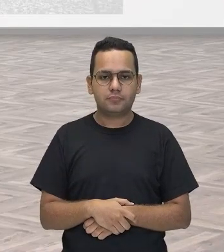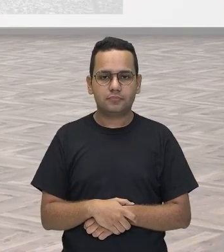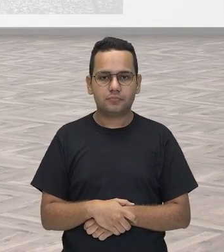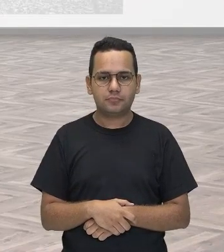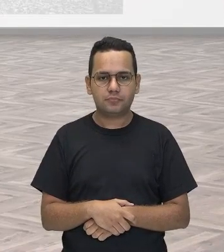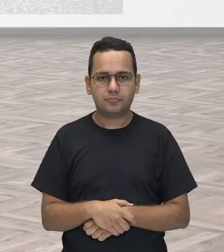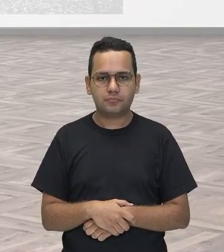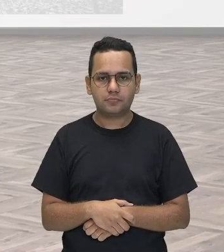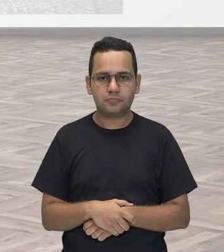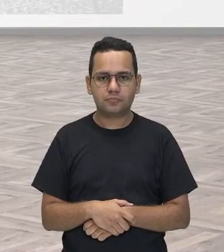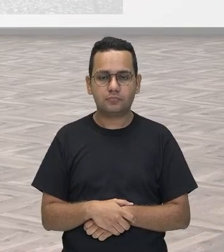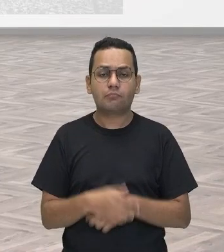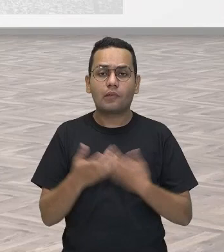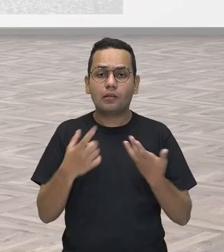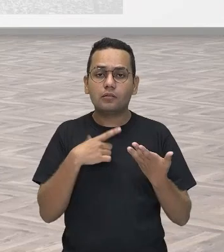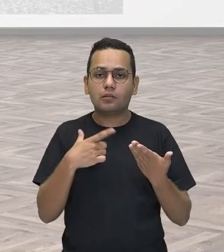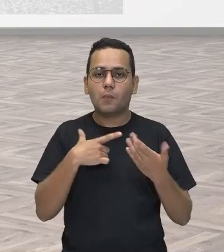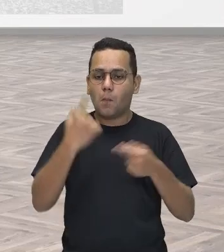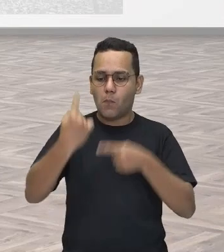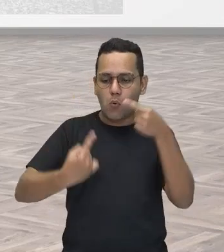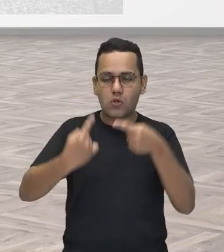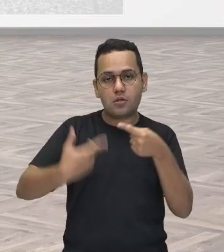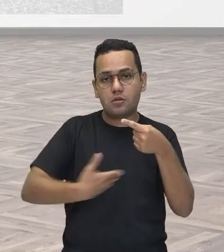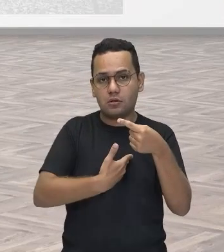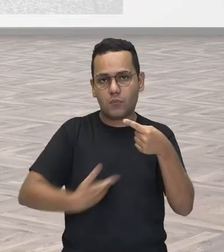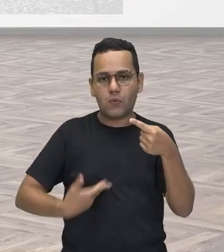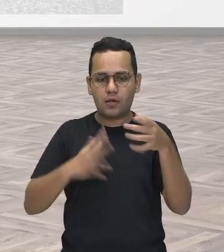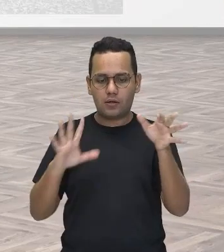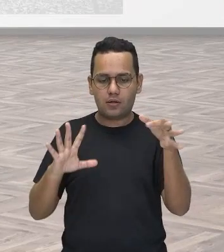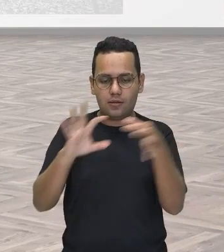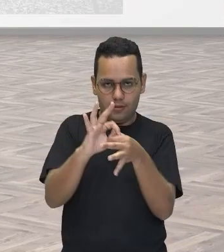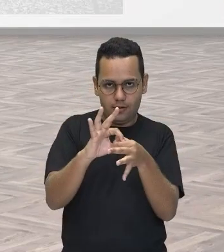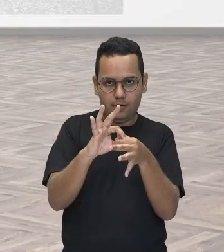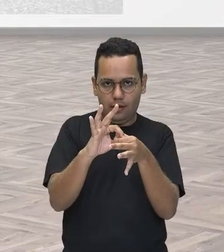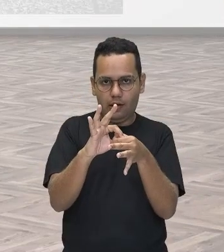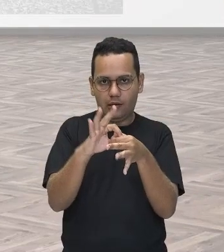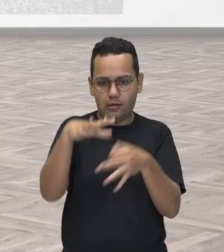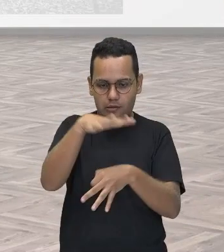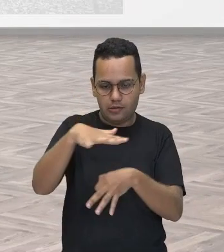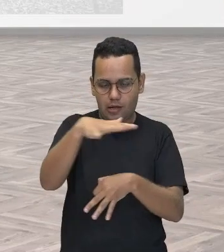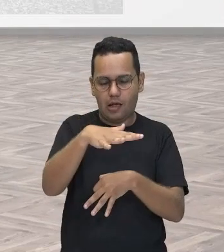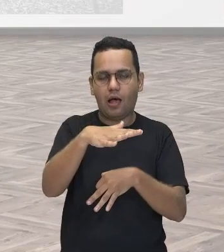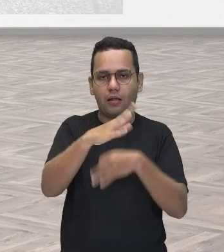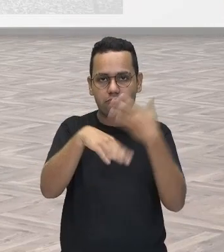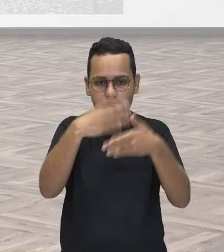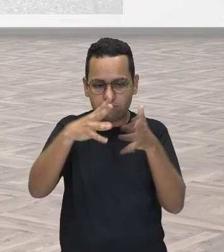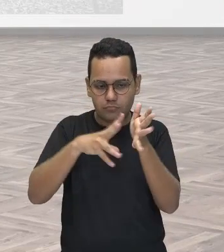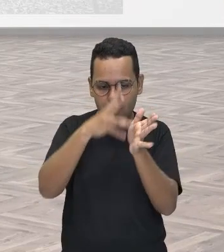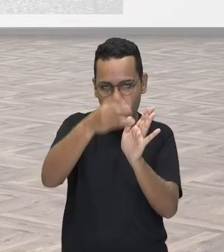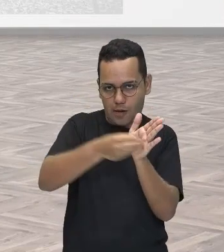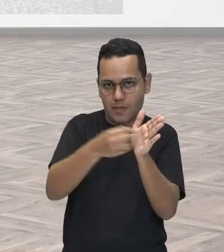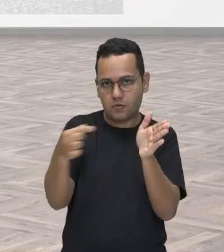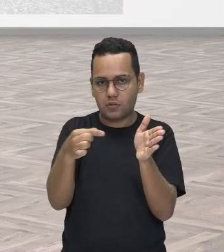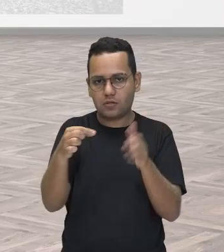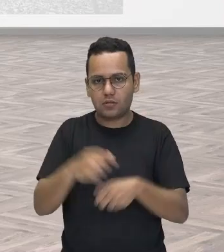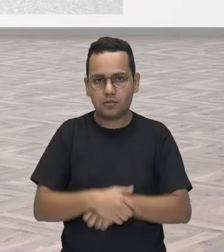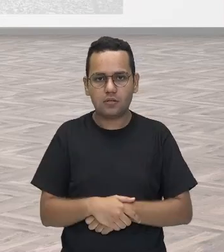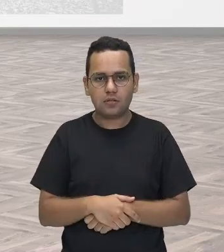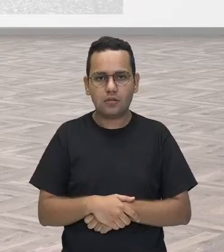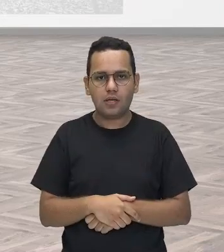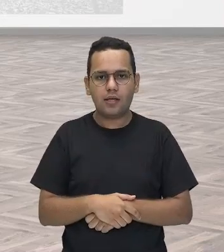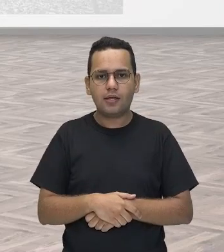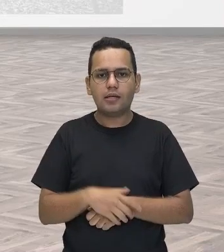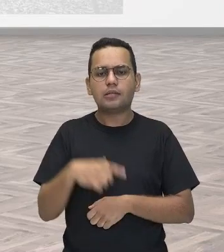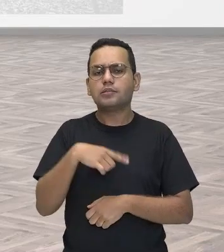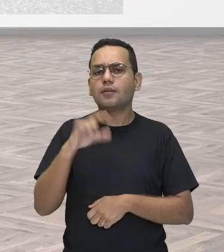tivemos políticas públicas voltadas a esse processo de integração e desenvolvimento da Amazônia, em especial as que foram pensadas durante o